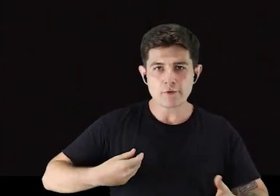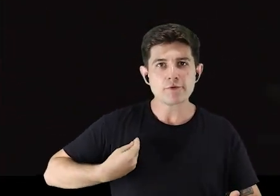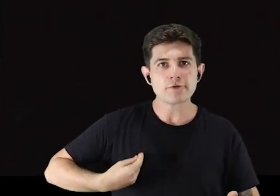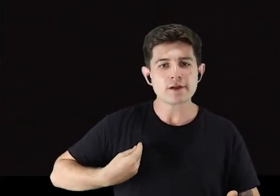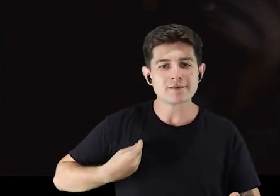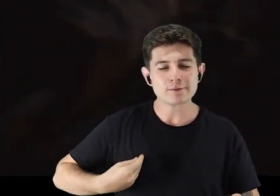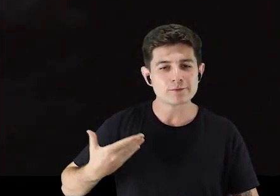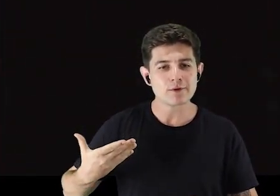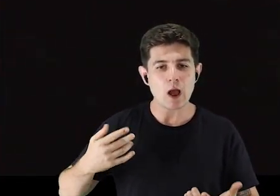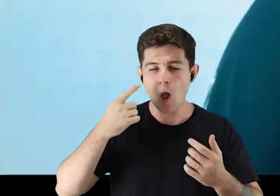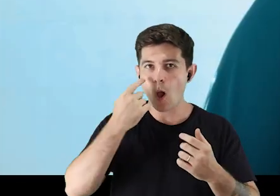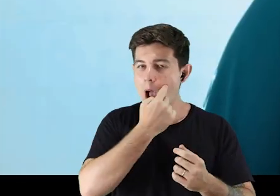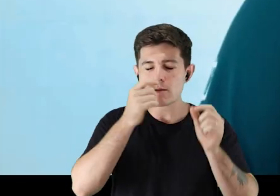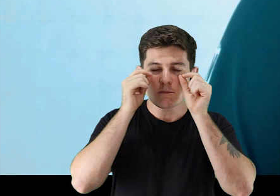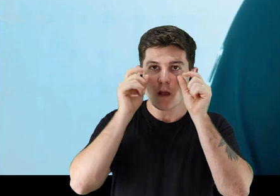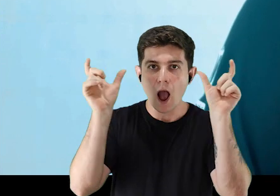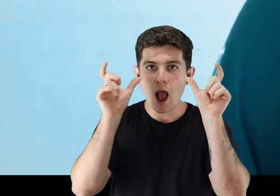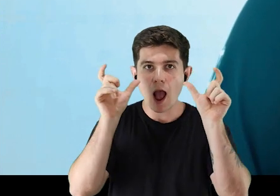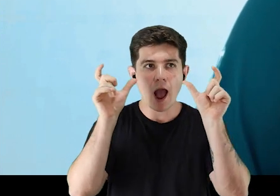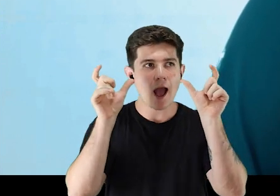Na realidade, me abri meus olhos